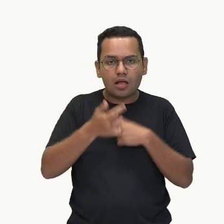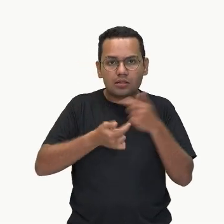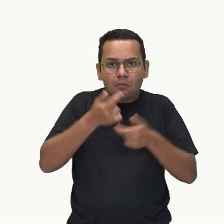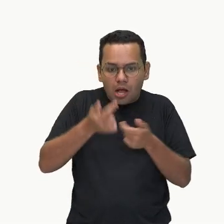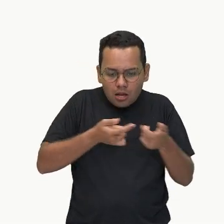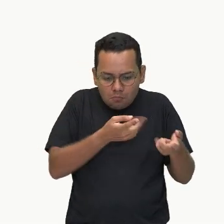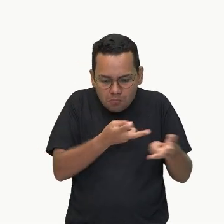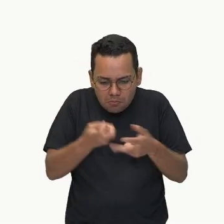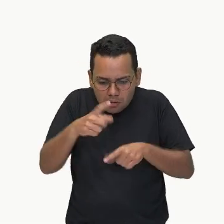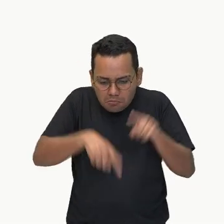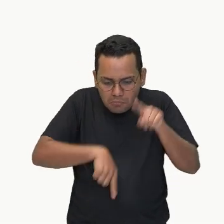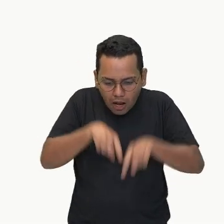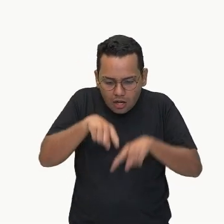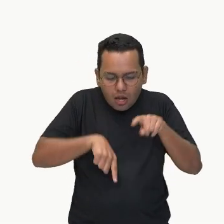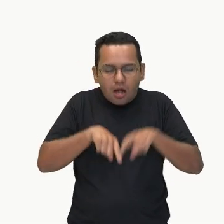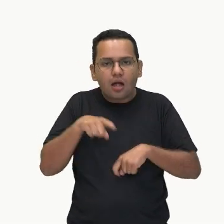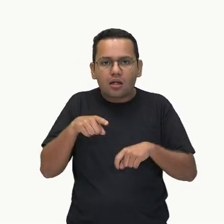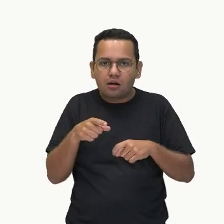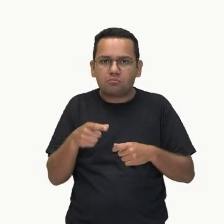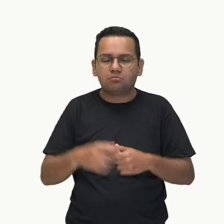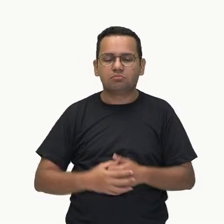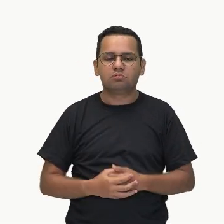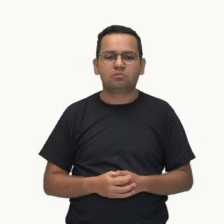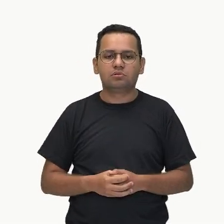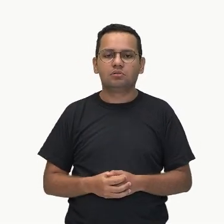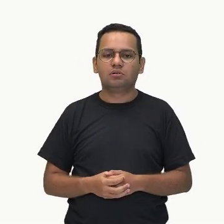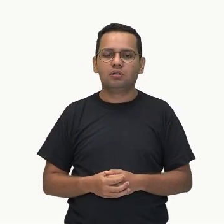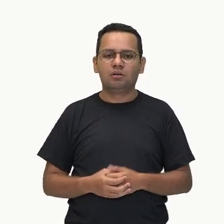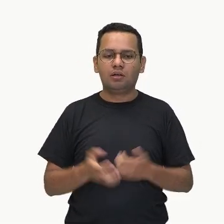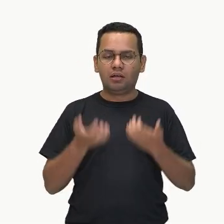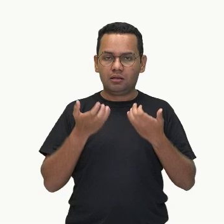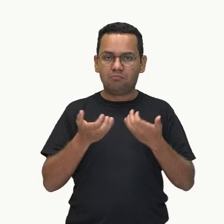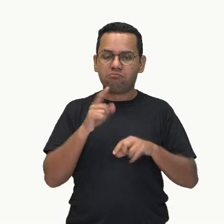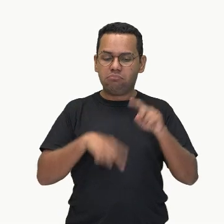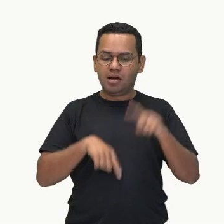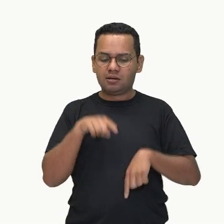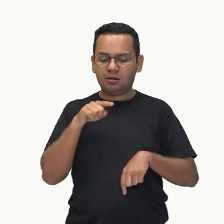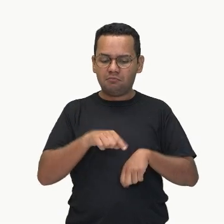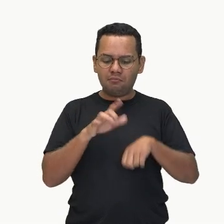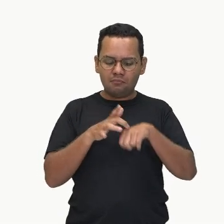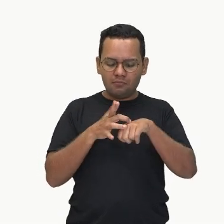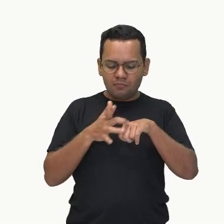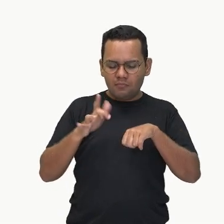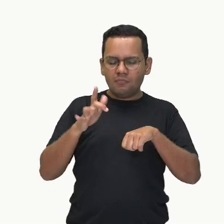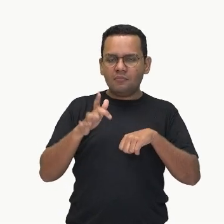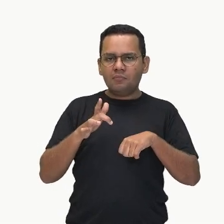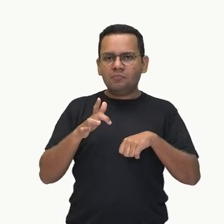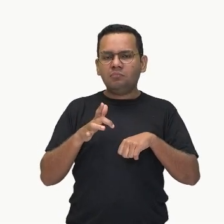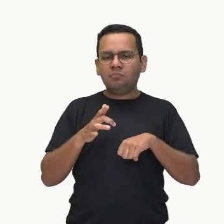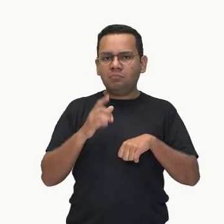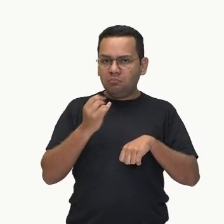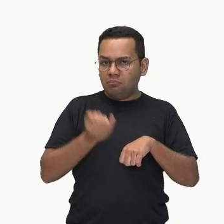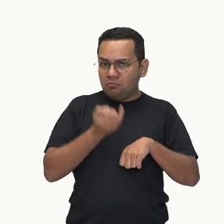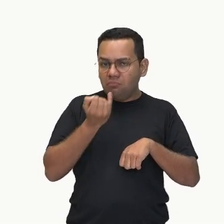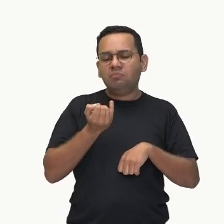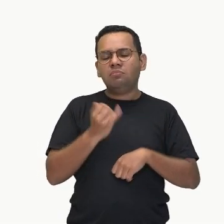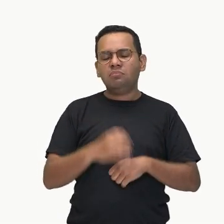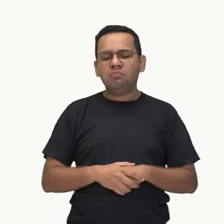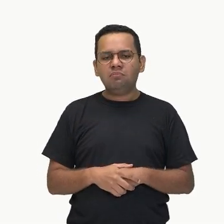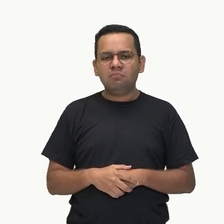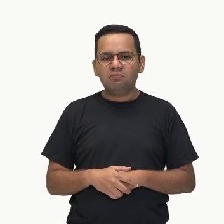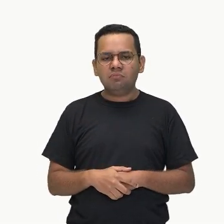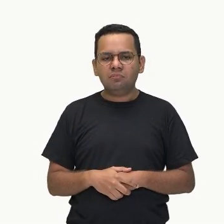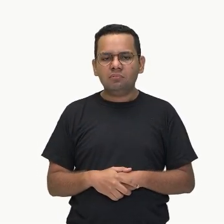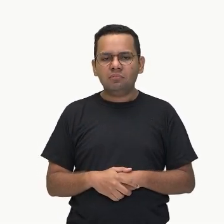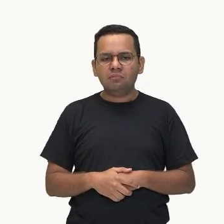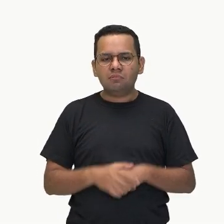né, de coletar esse material, de que essa substância preciosa, no caso, e com importância econômica, fique